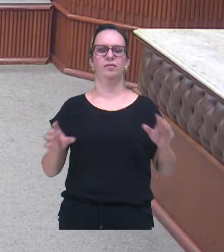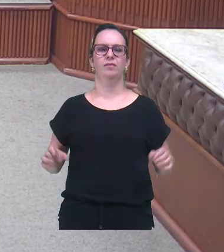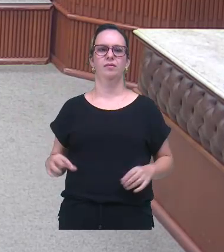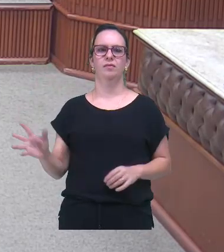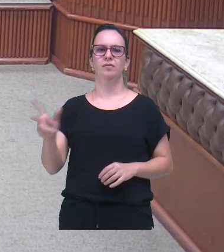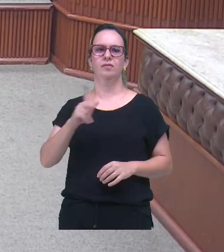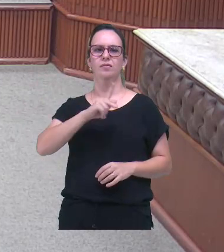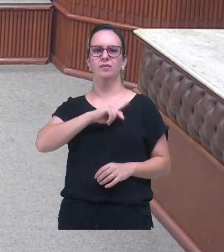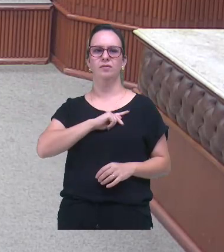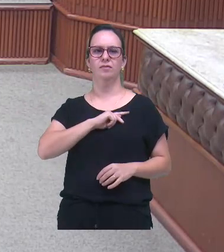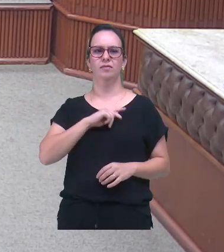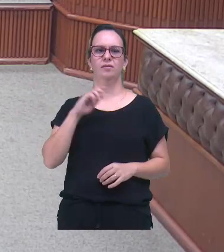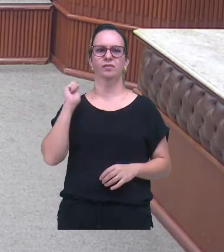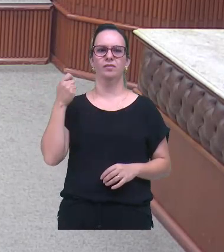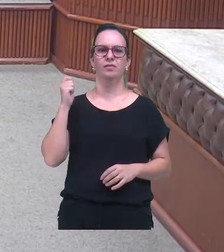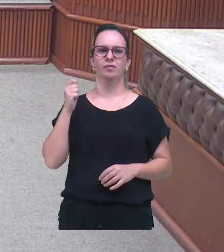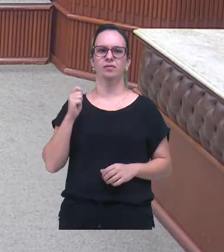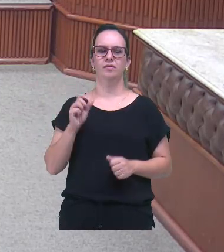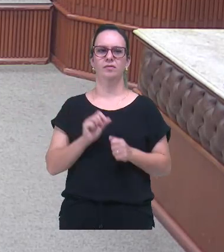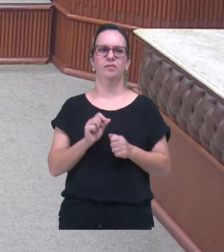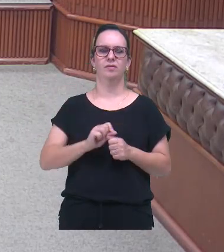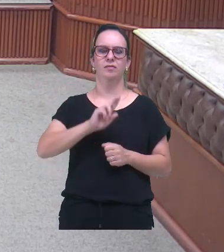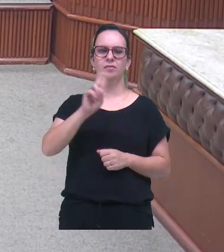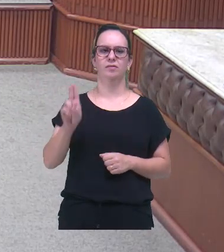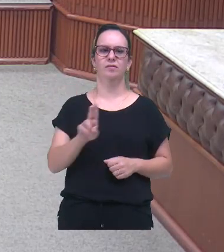da palavra.